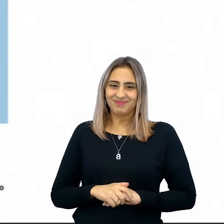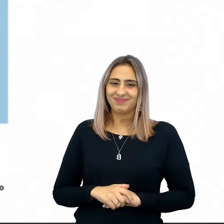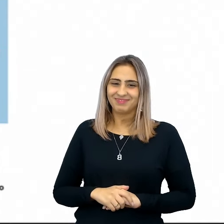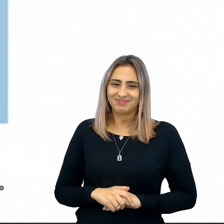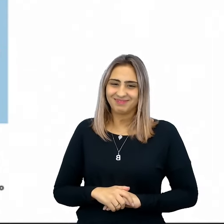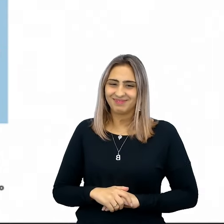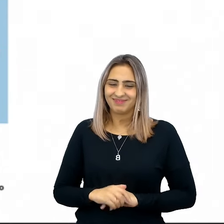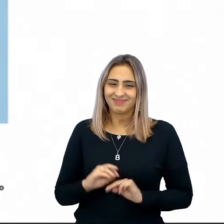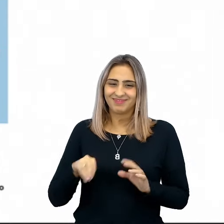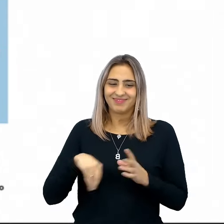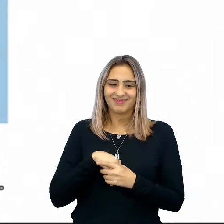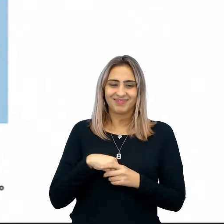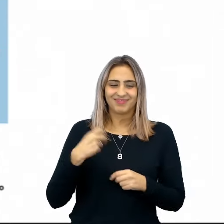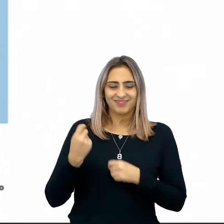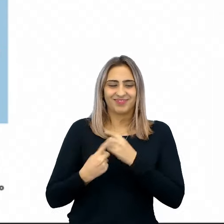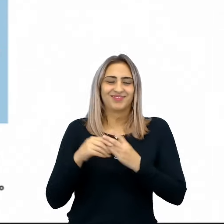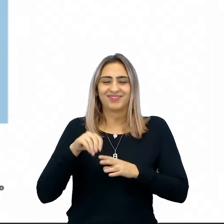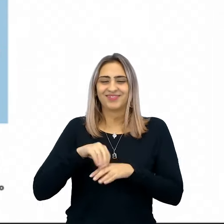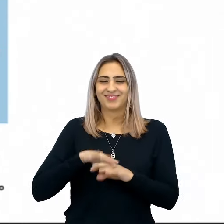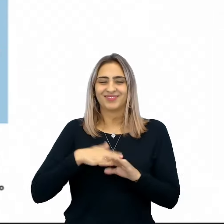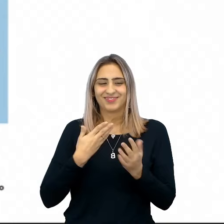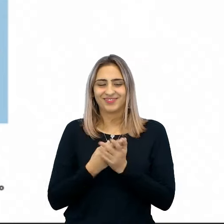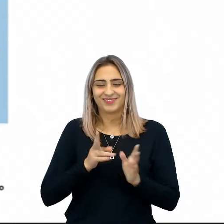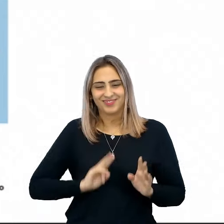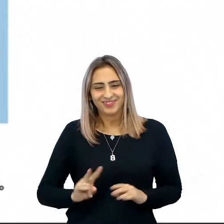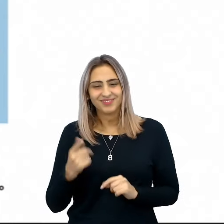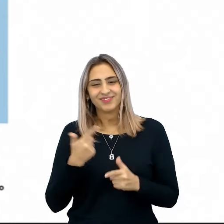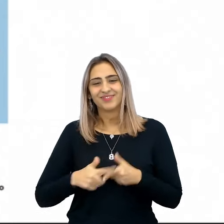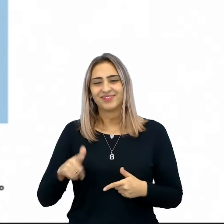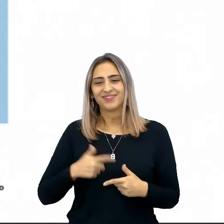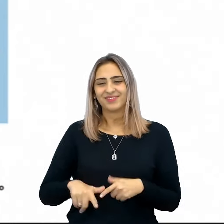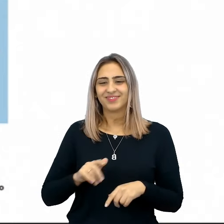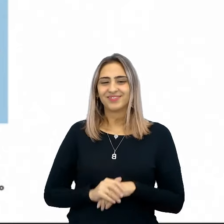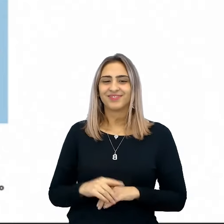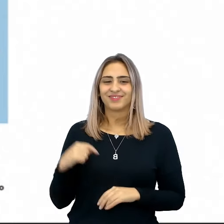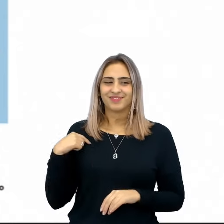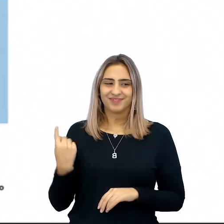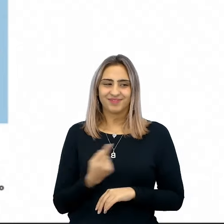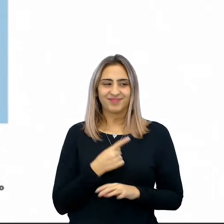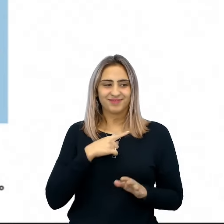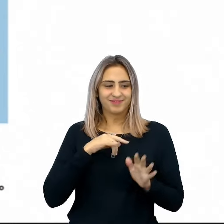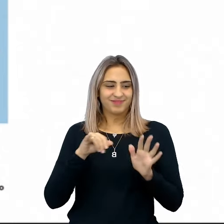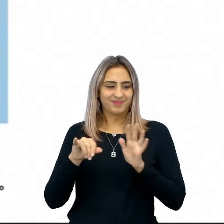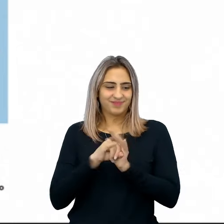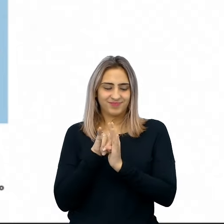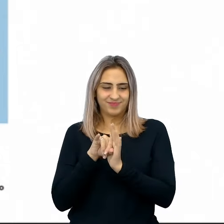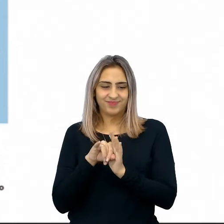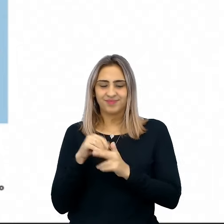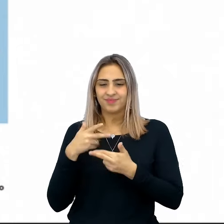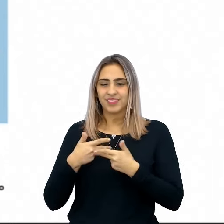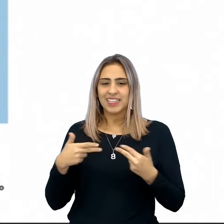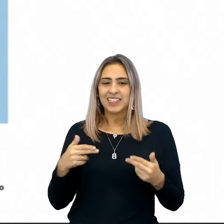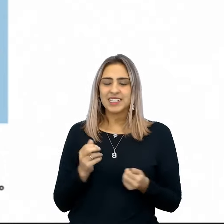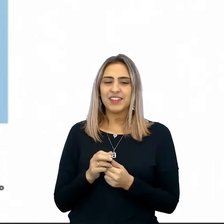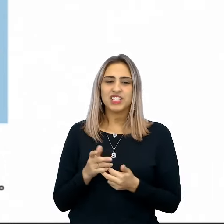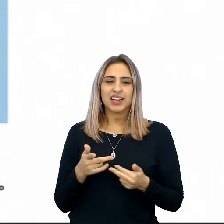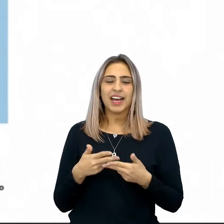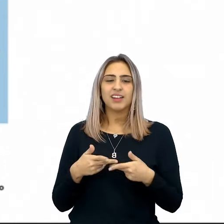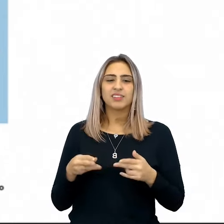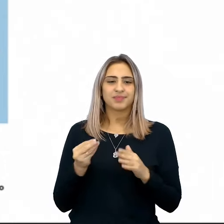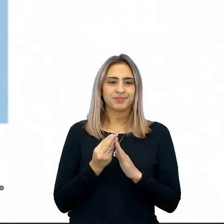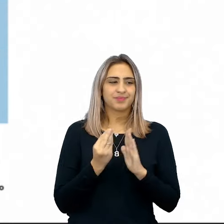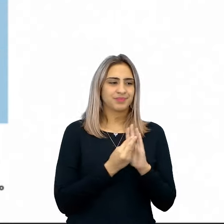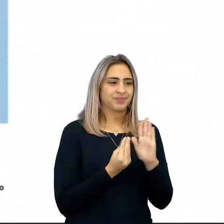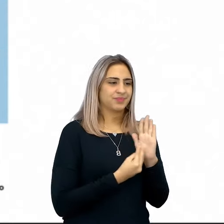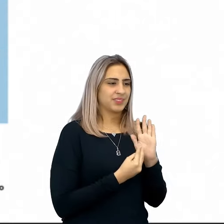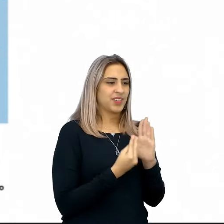aprofundadas. Pode ser que a sua escola esteja com o mesmo problema que a gente identificou nessa análise que nós fizemos aqui. O que a gente quer trazer para